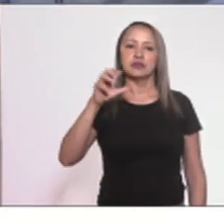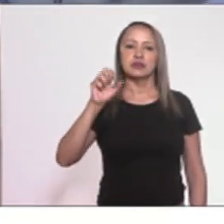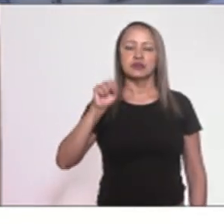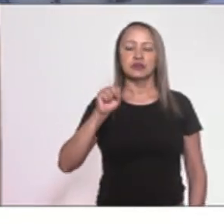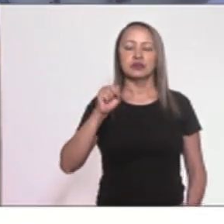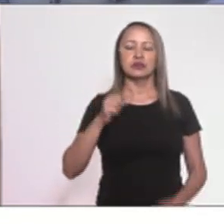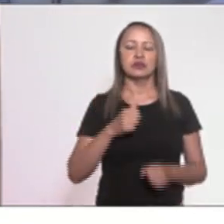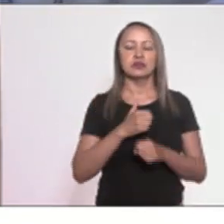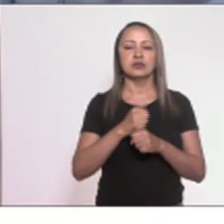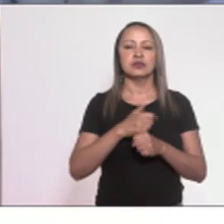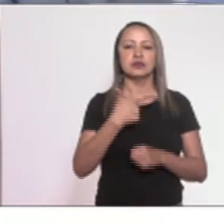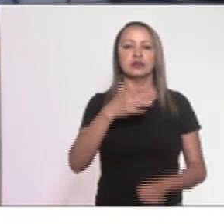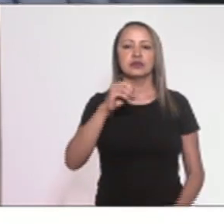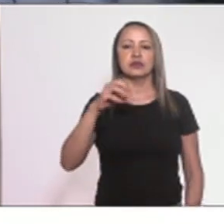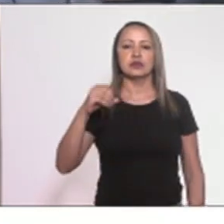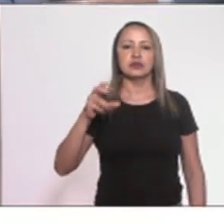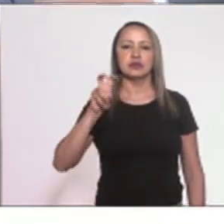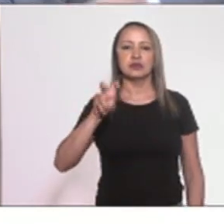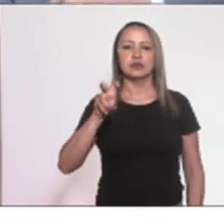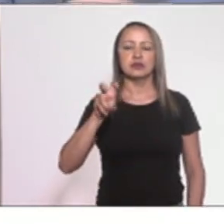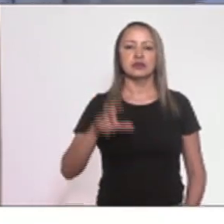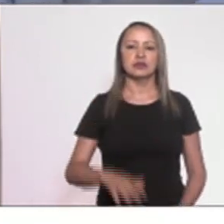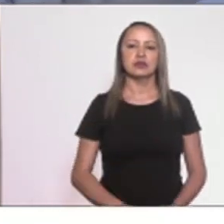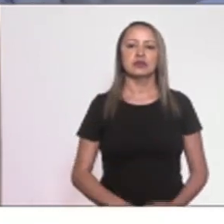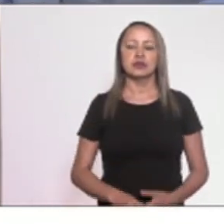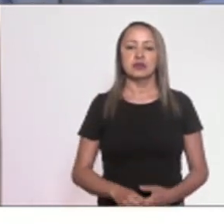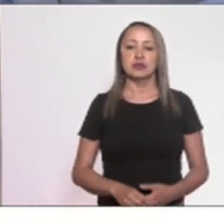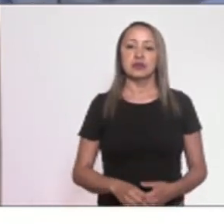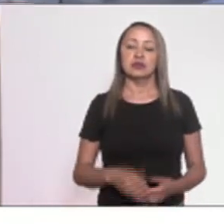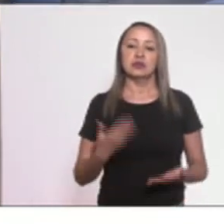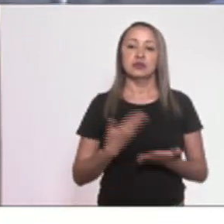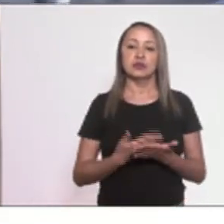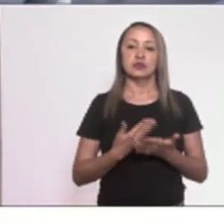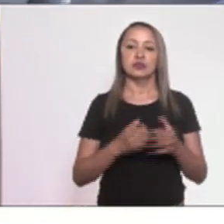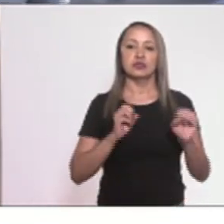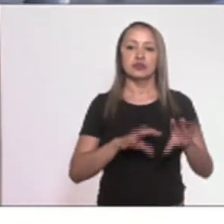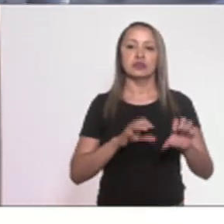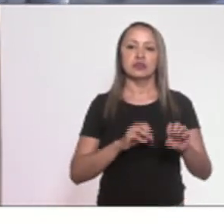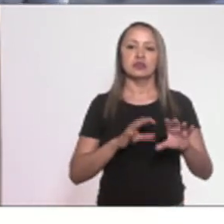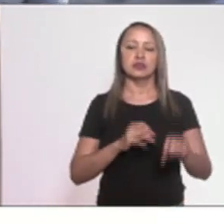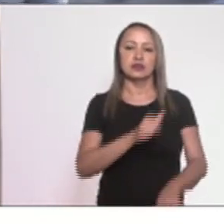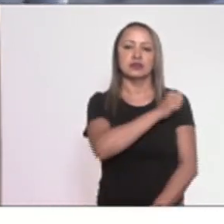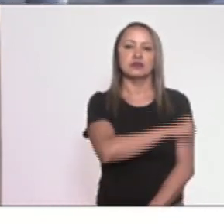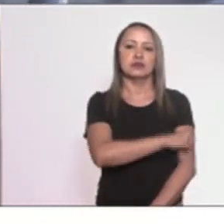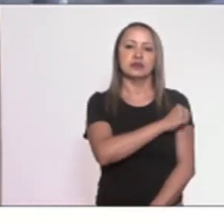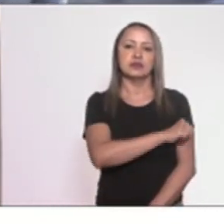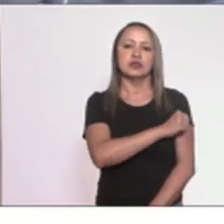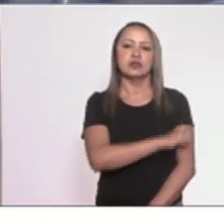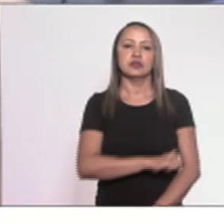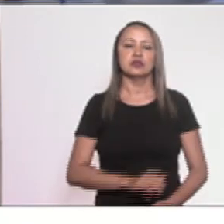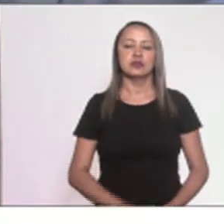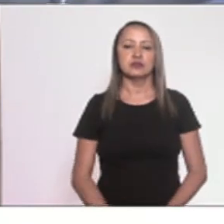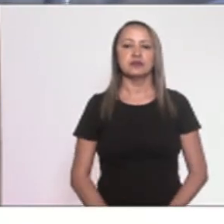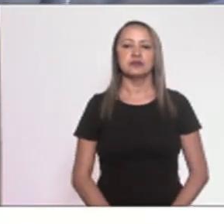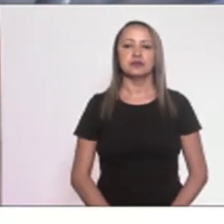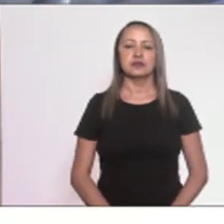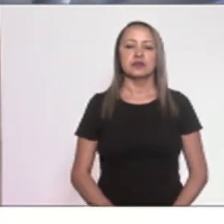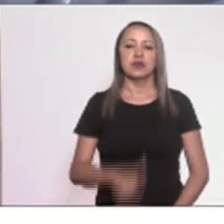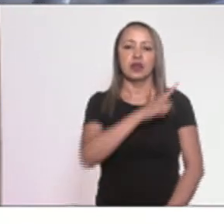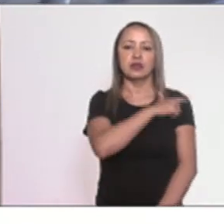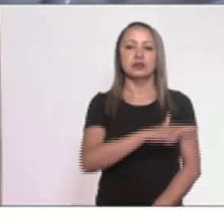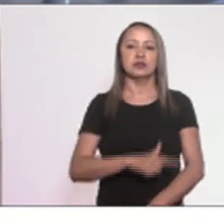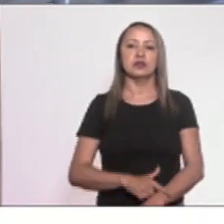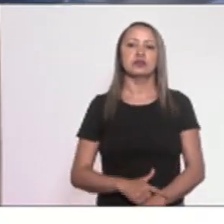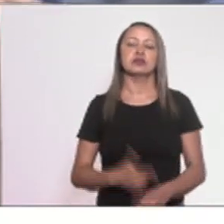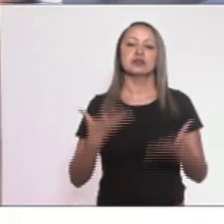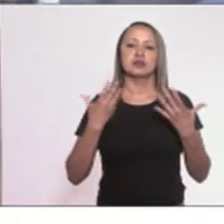2005, estabelece as diretrizes para a organização do sistema de ensino do Estado do Rio de Janeiro. Pareceres das comissões de Constituição e Justiça pela condicionalidade. Educação favorável.